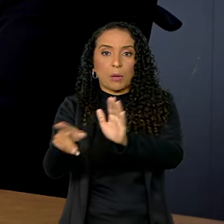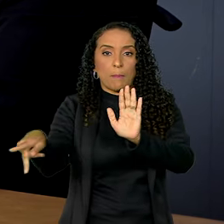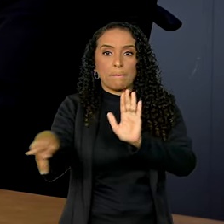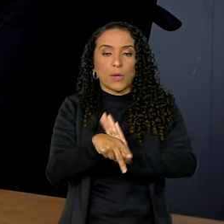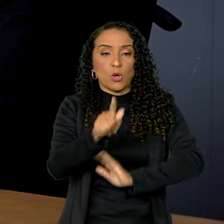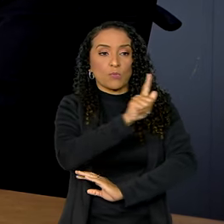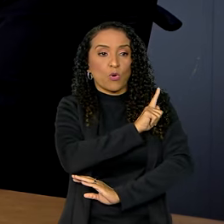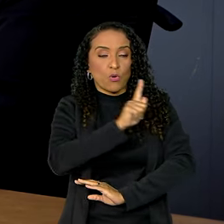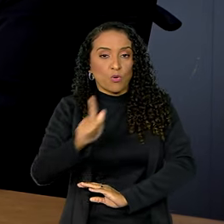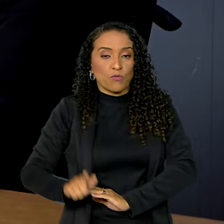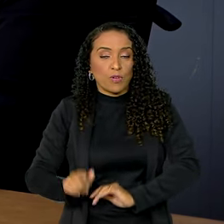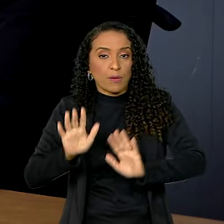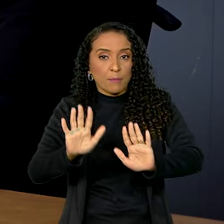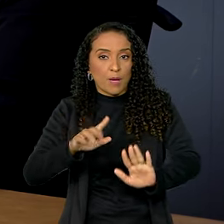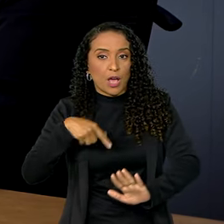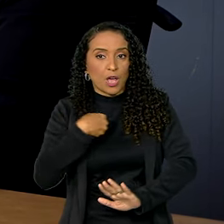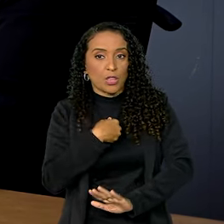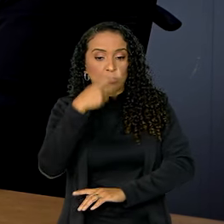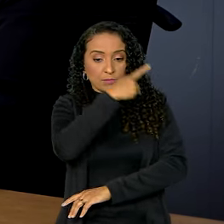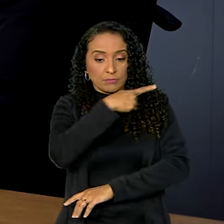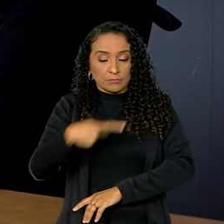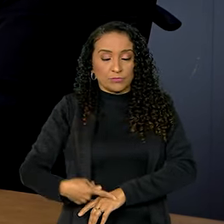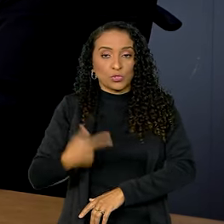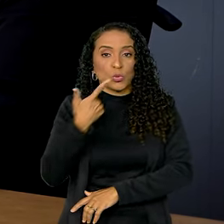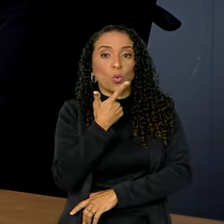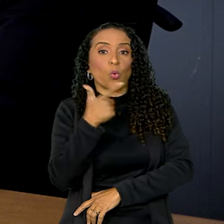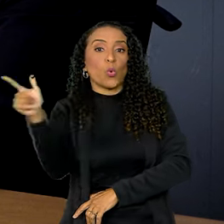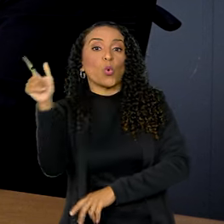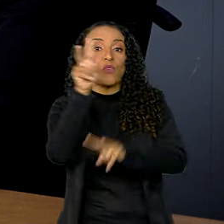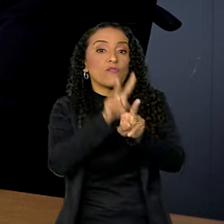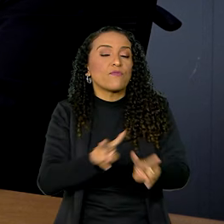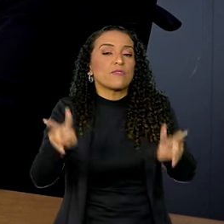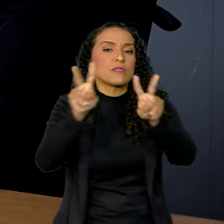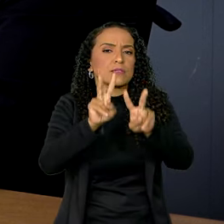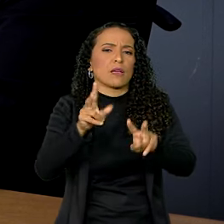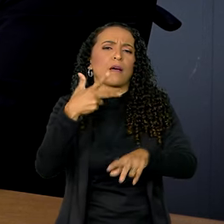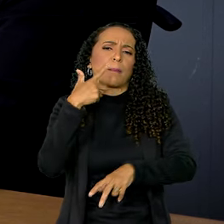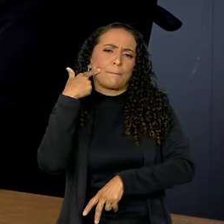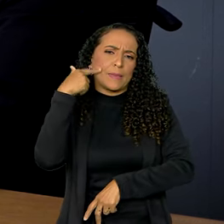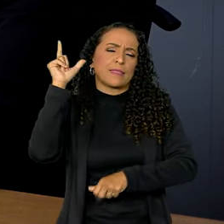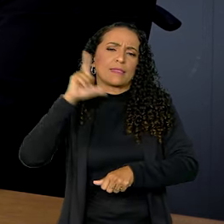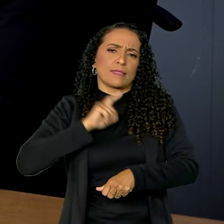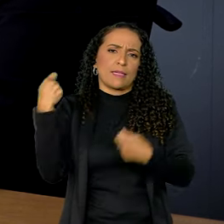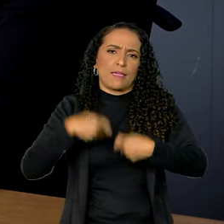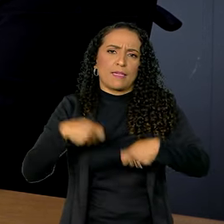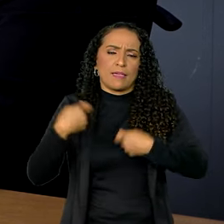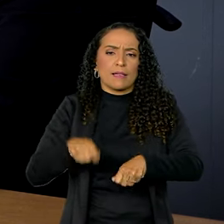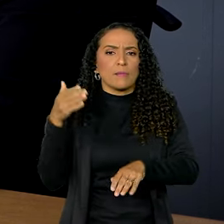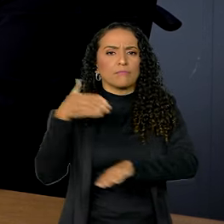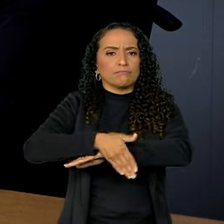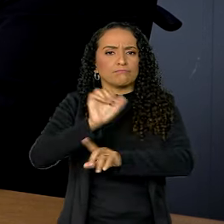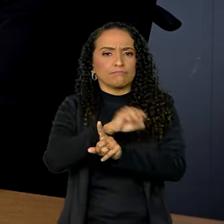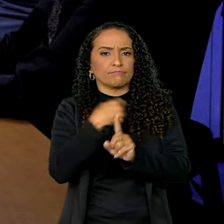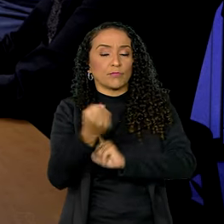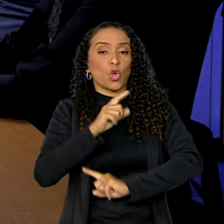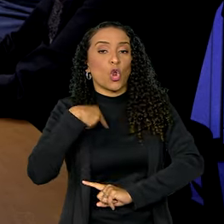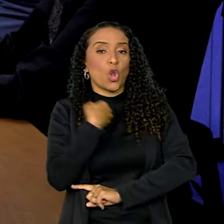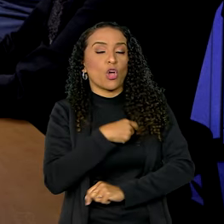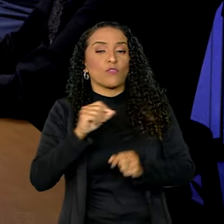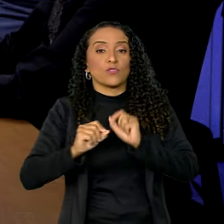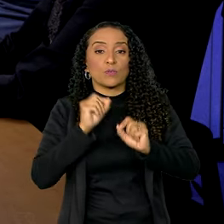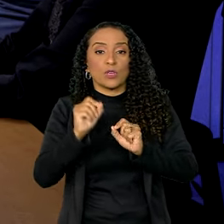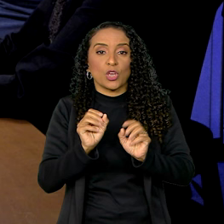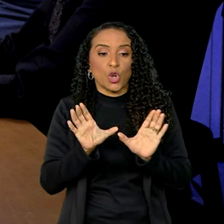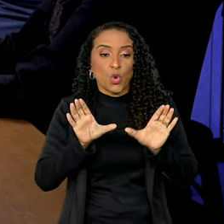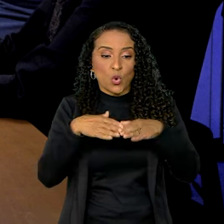governo Mas a nossa presidência tem uma outra visão e acha que deve haver participação social e o que nós fizemos pelo